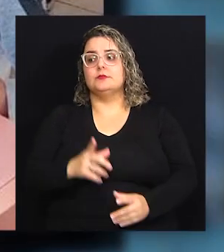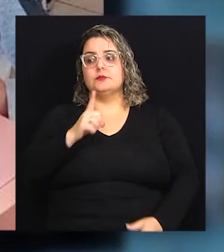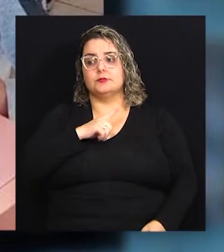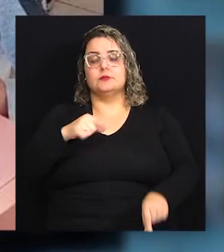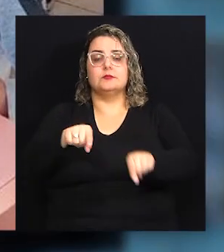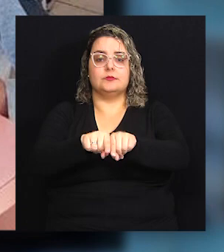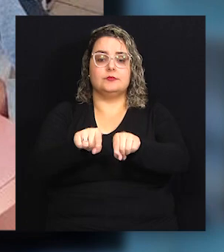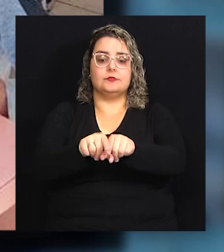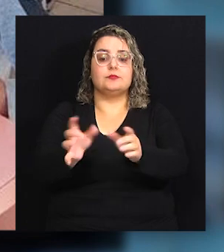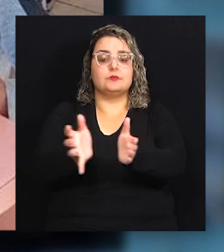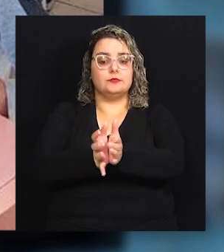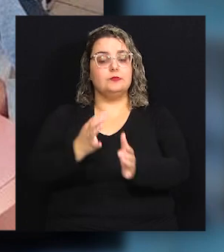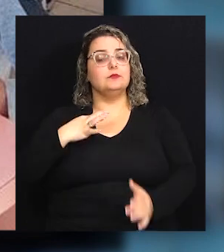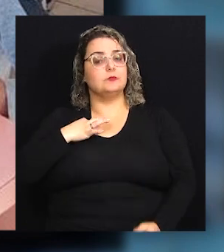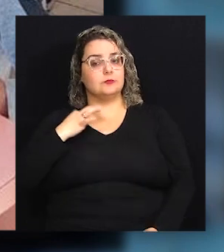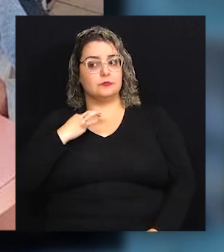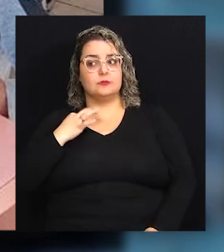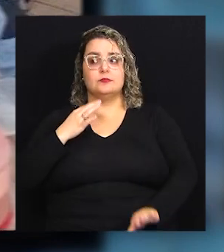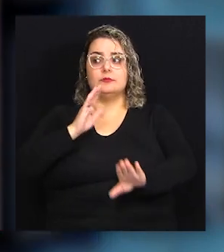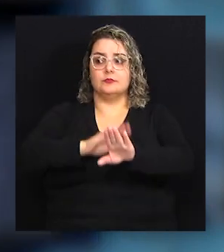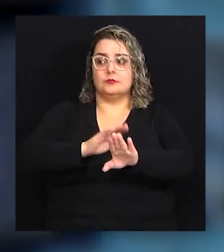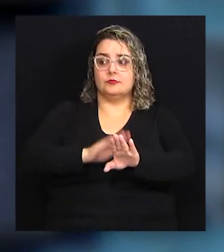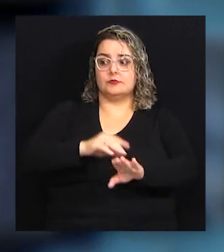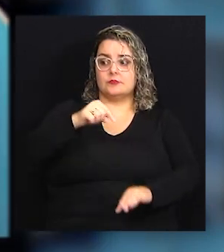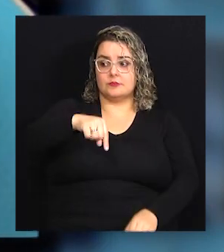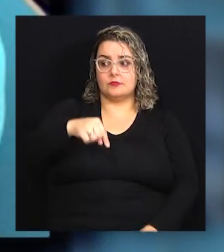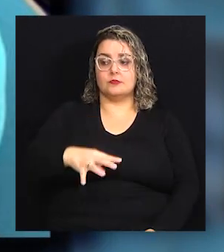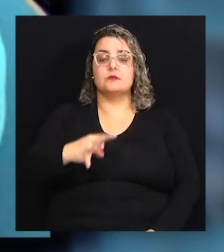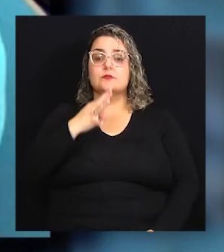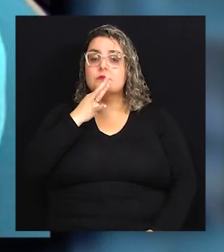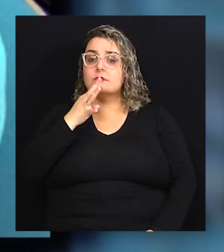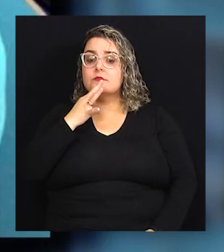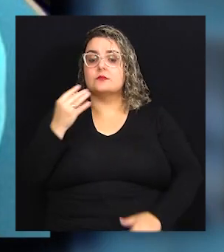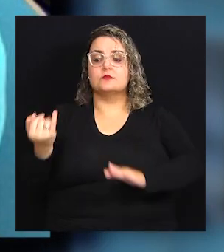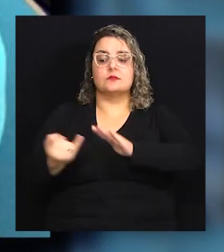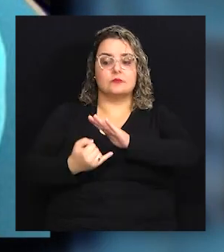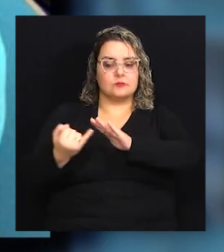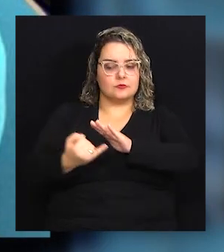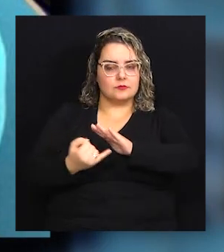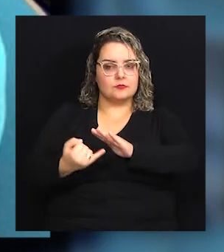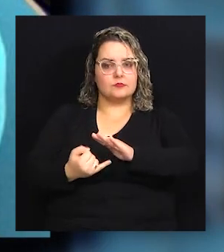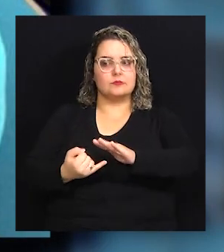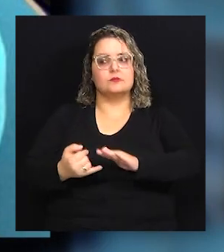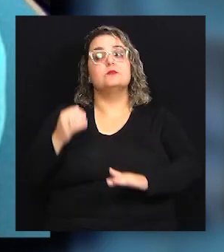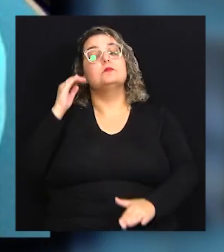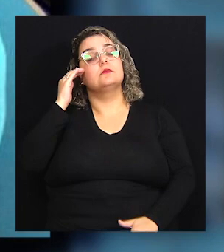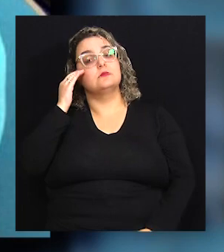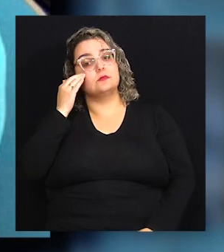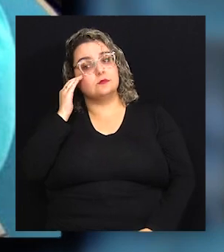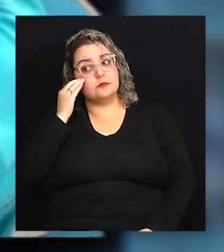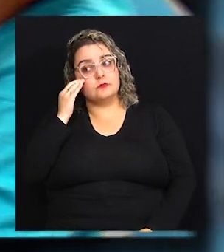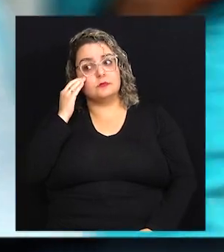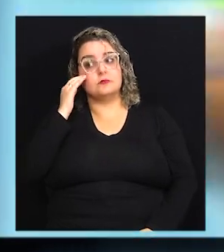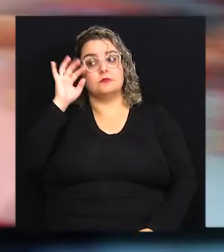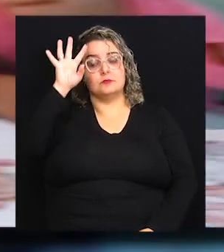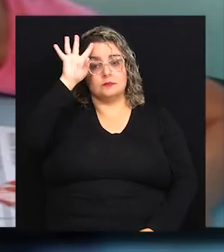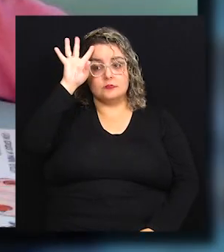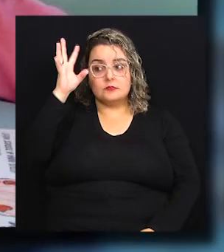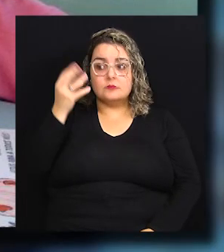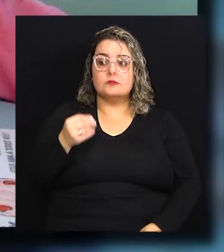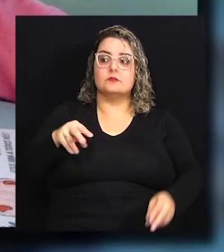mas nós temos também um grupo de voluntários que atuam aqui. Eles conhecem a instituição, eles entendem,